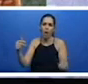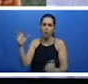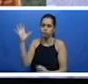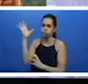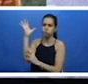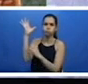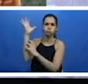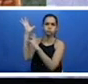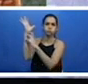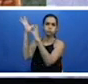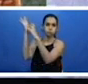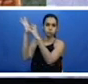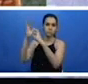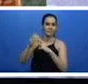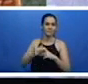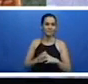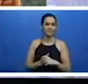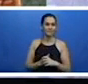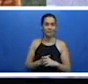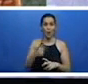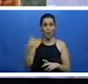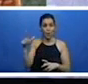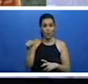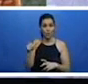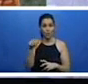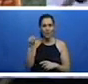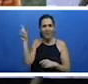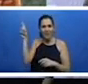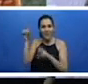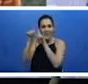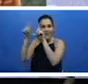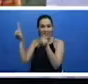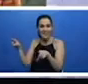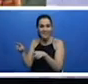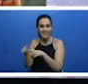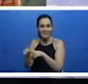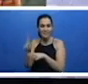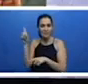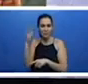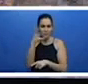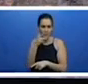nós temos um outro exemplo de um animal escuro com algumas manchas cor lilás.